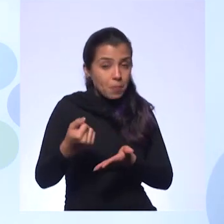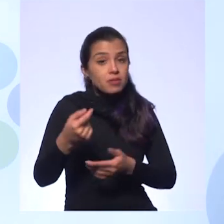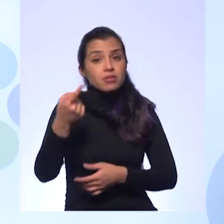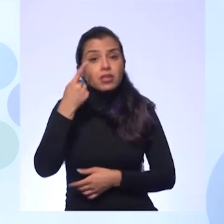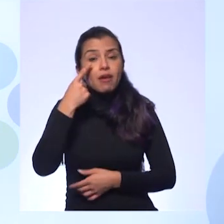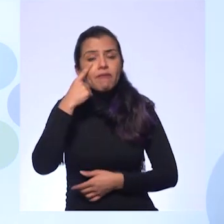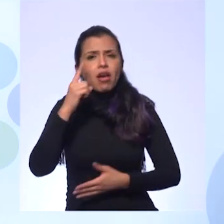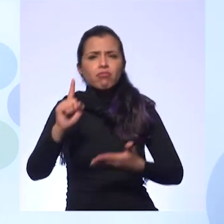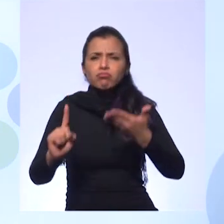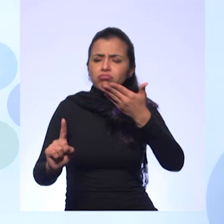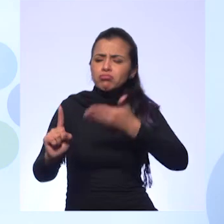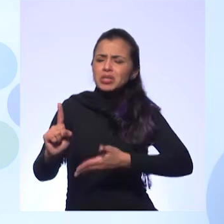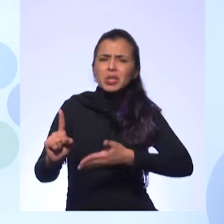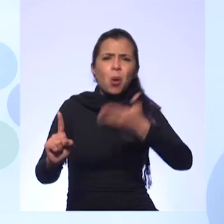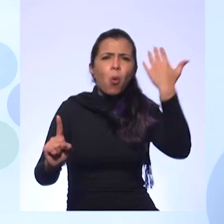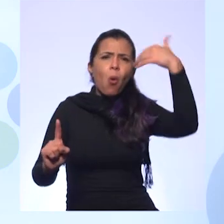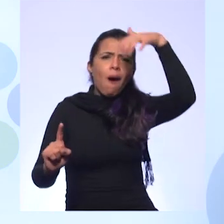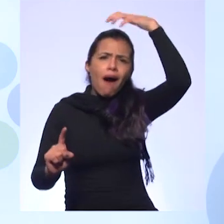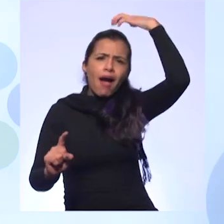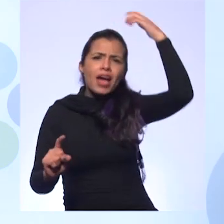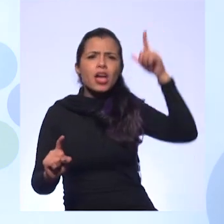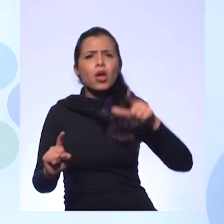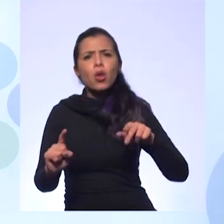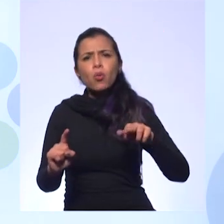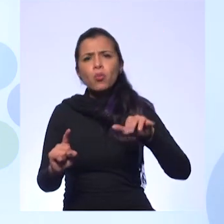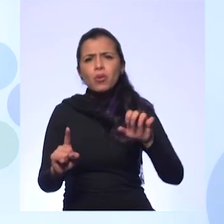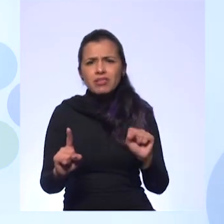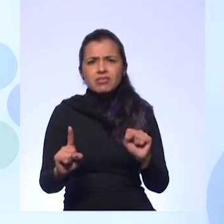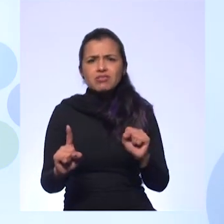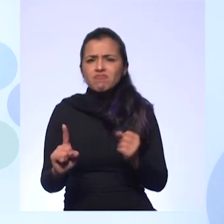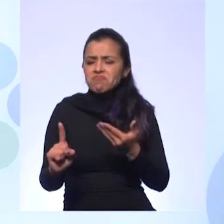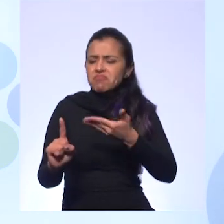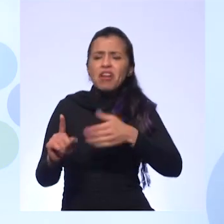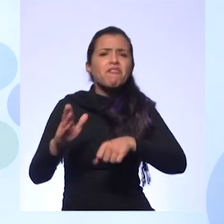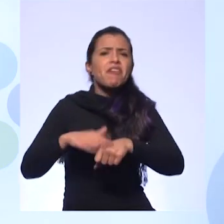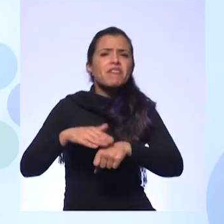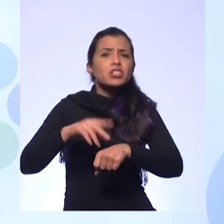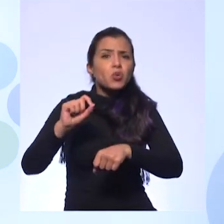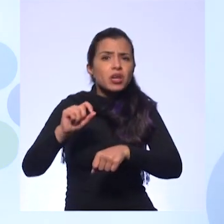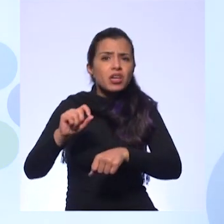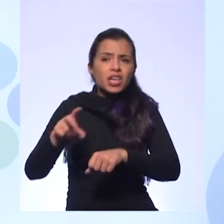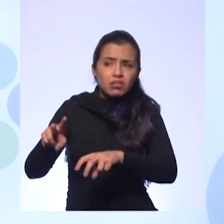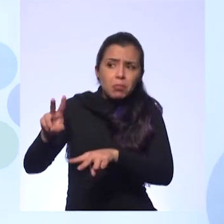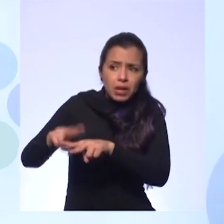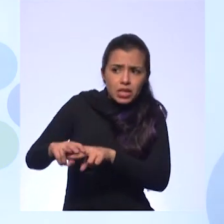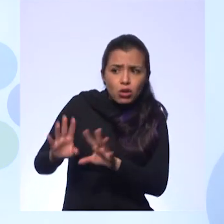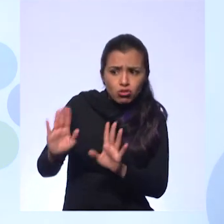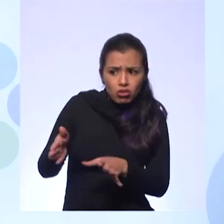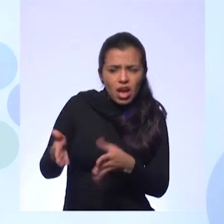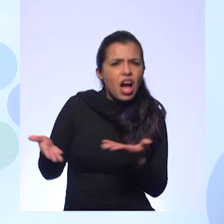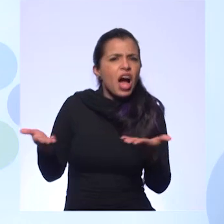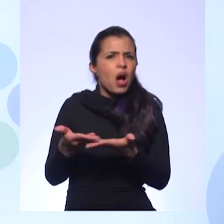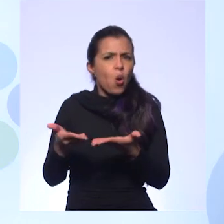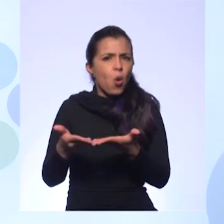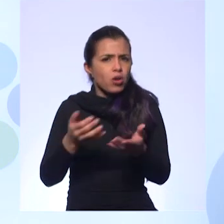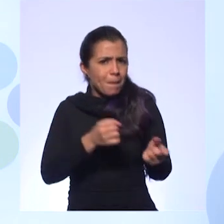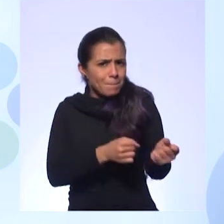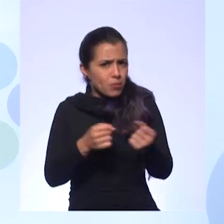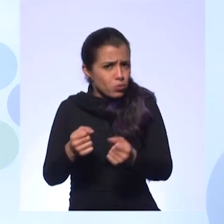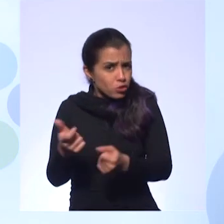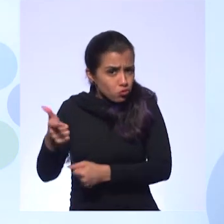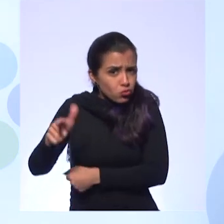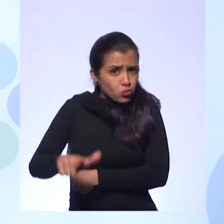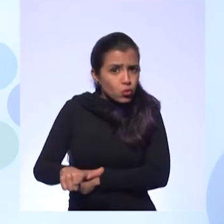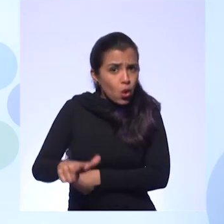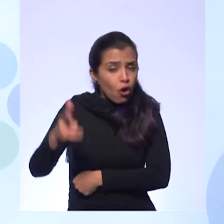XVI. A gente capturou ele, prendeu. O que a gente vai fazer? A gente vai julgar, a gente vai devolver o poder para ele, numa forma